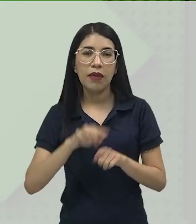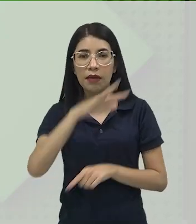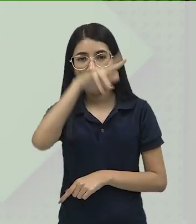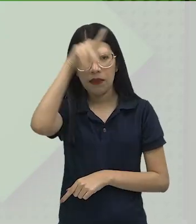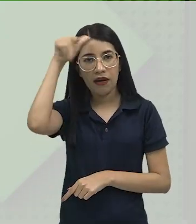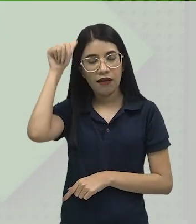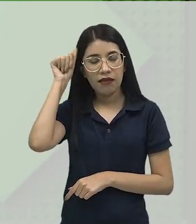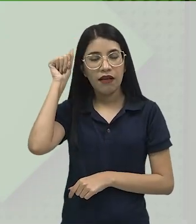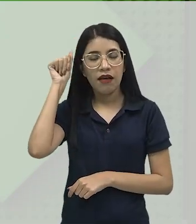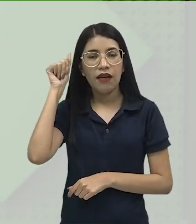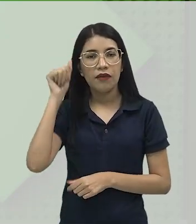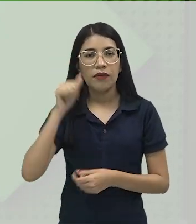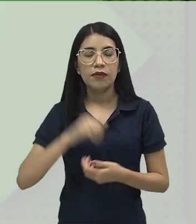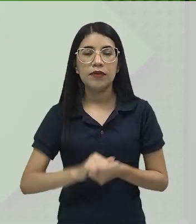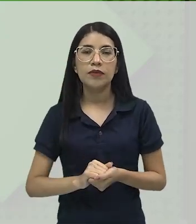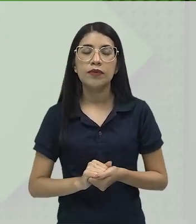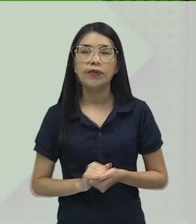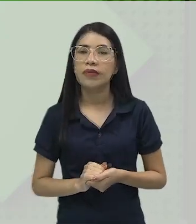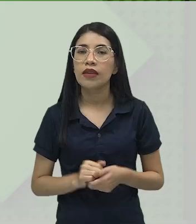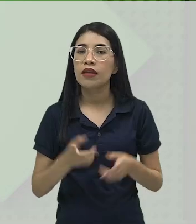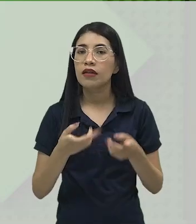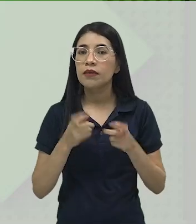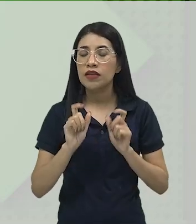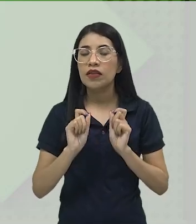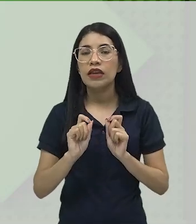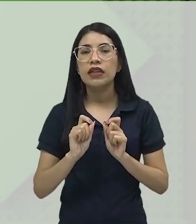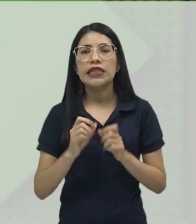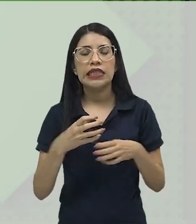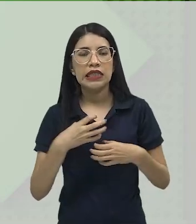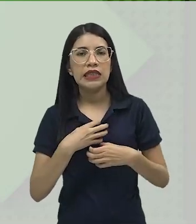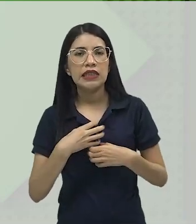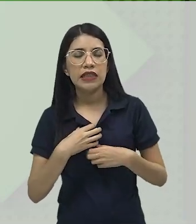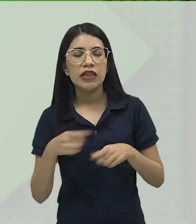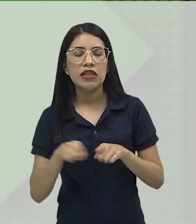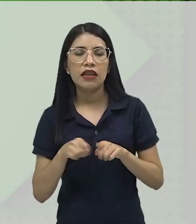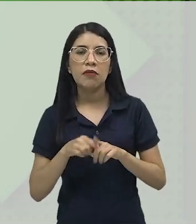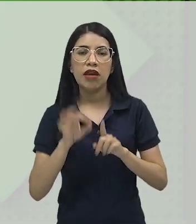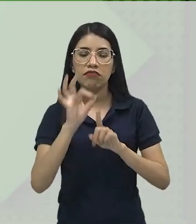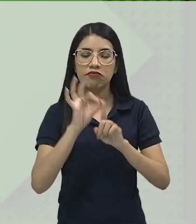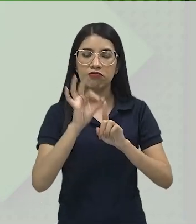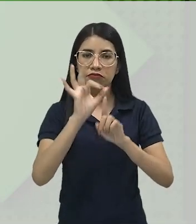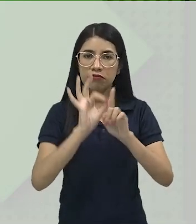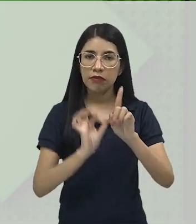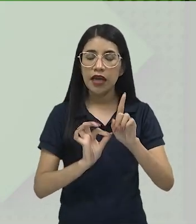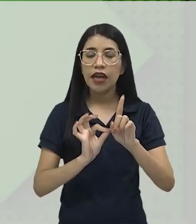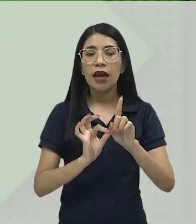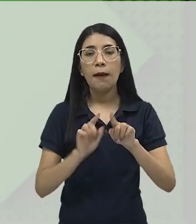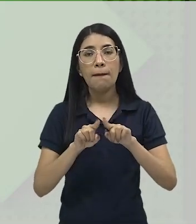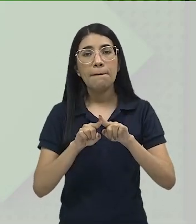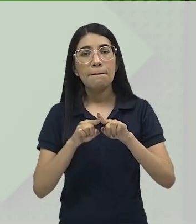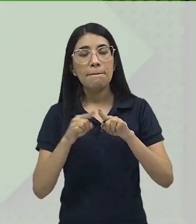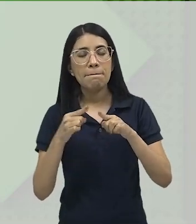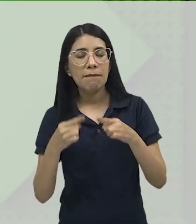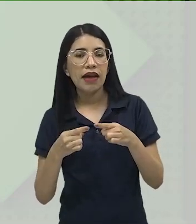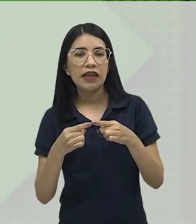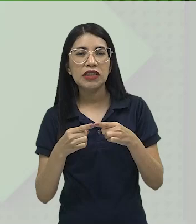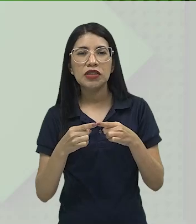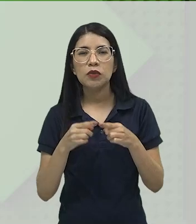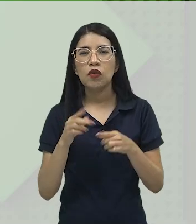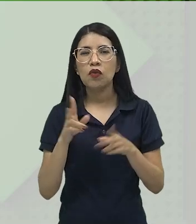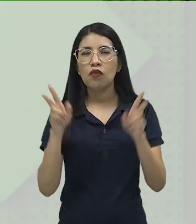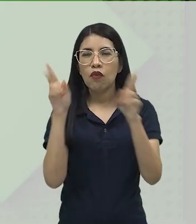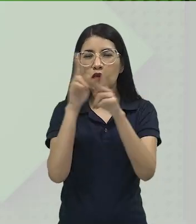do Amazonas e do Pará, percebe-se sim uma queda de temperatura, mas com mais um